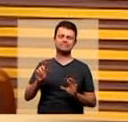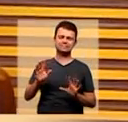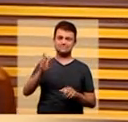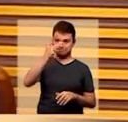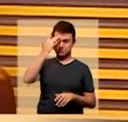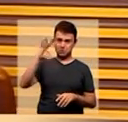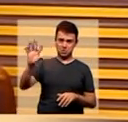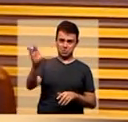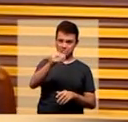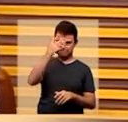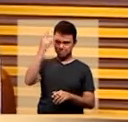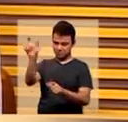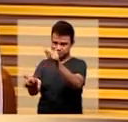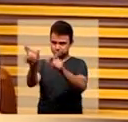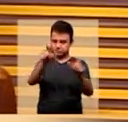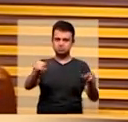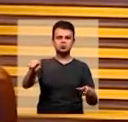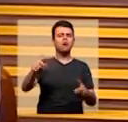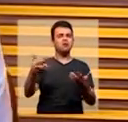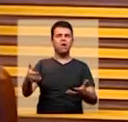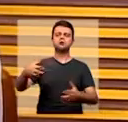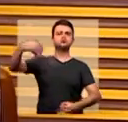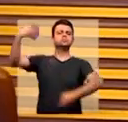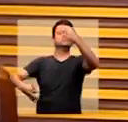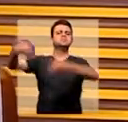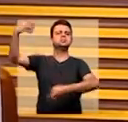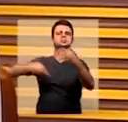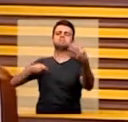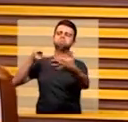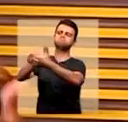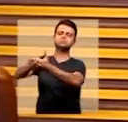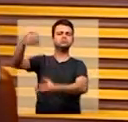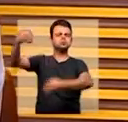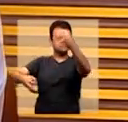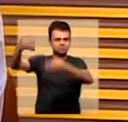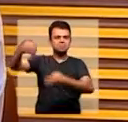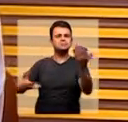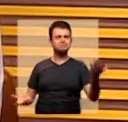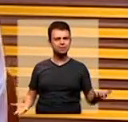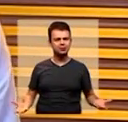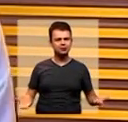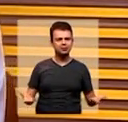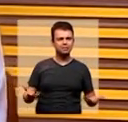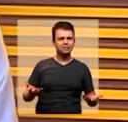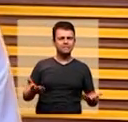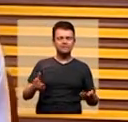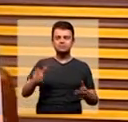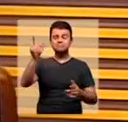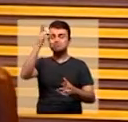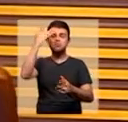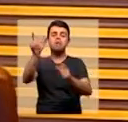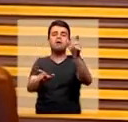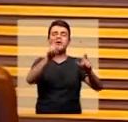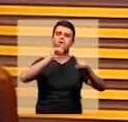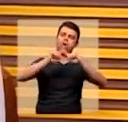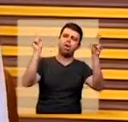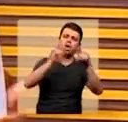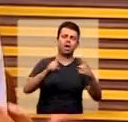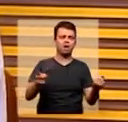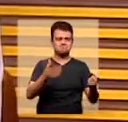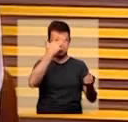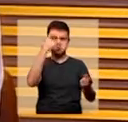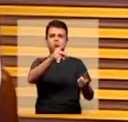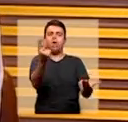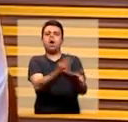todos eles clamam por justiça. Então, em muitos dos casos, eles reclamam que os autores não